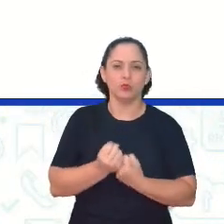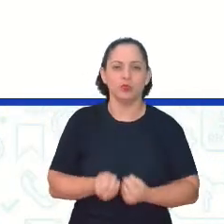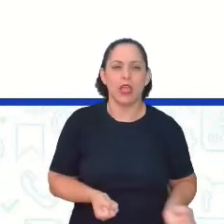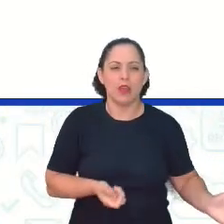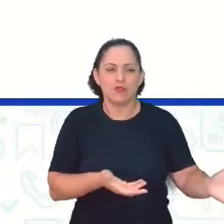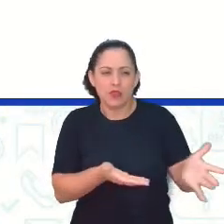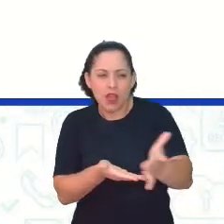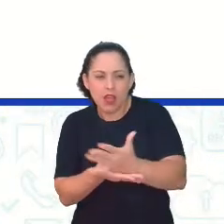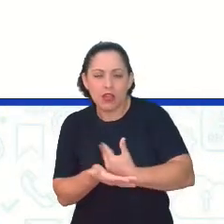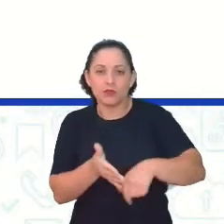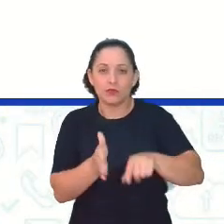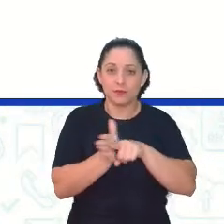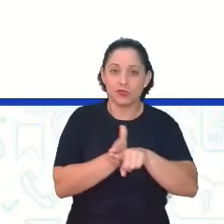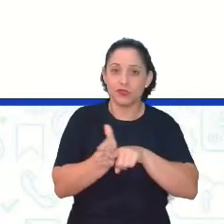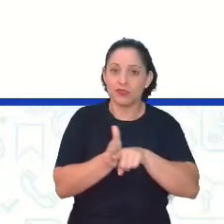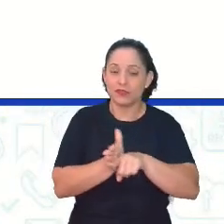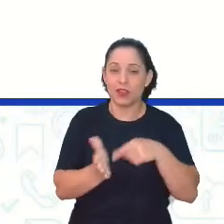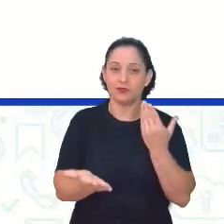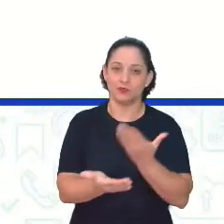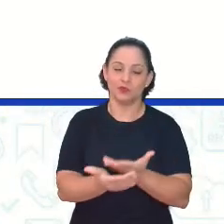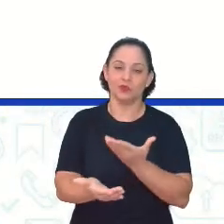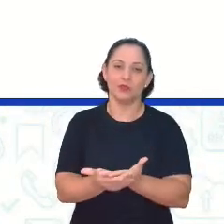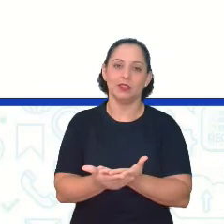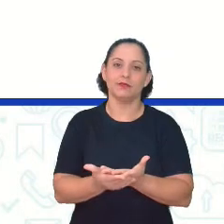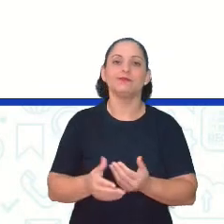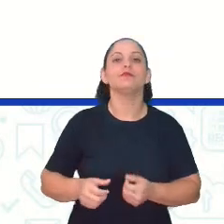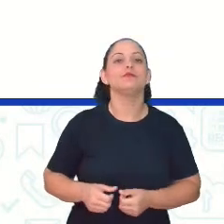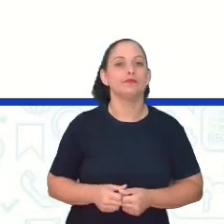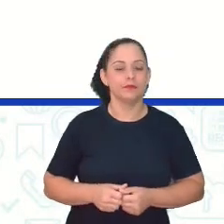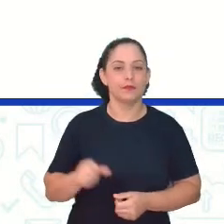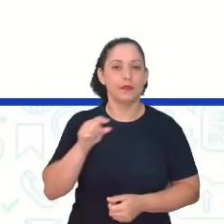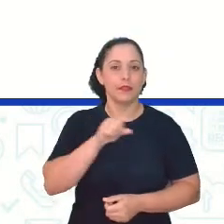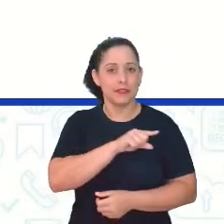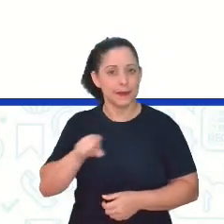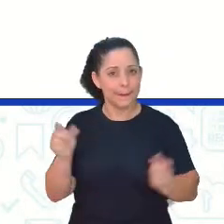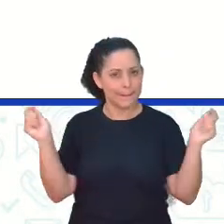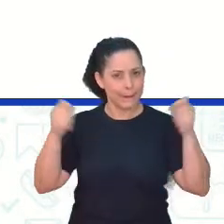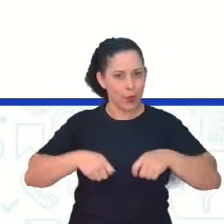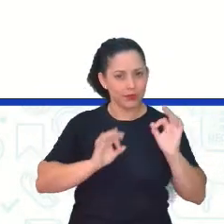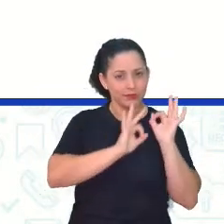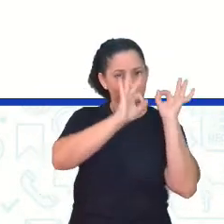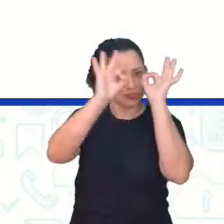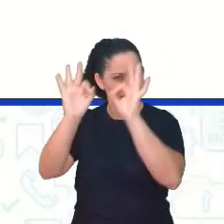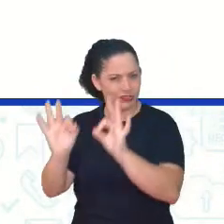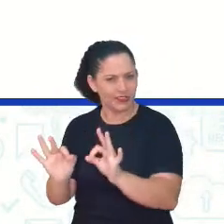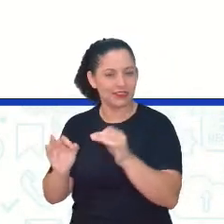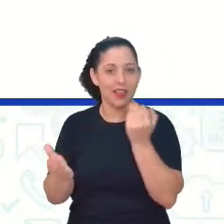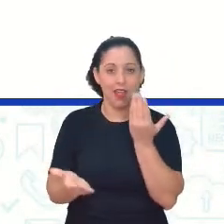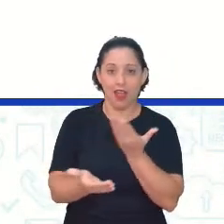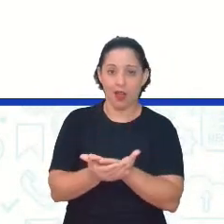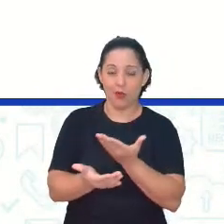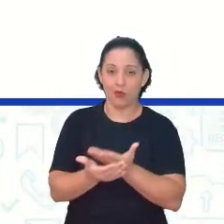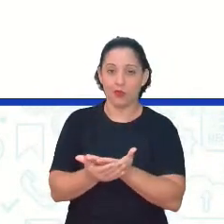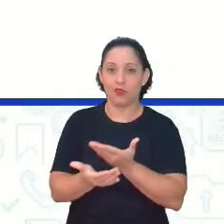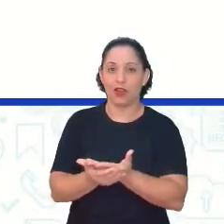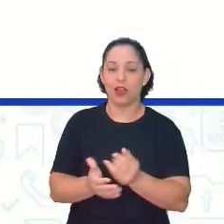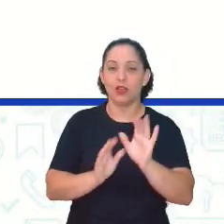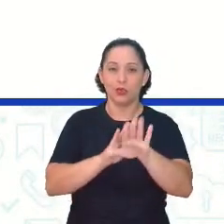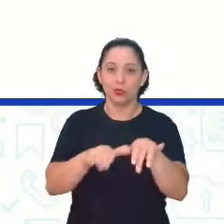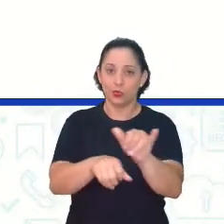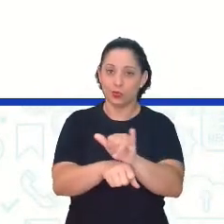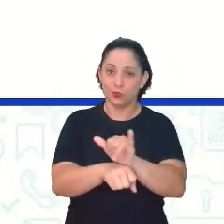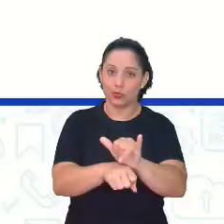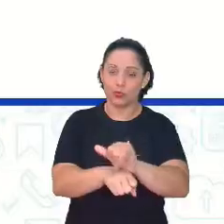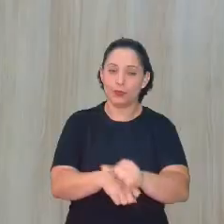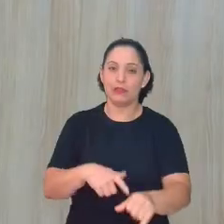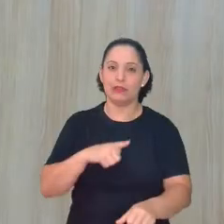e pedagógico na hora de você estudar, tá bom? Então você pode assistir a reprise dessa aula aqui lá no YouTube,